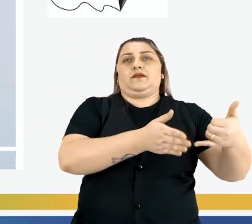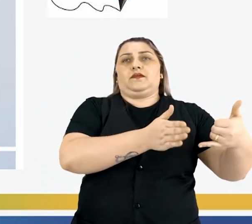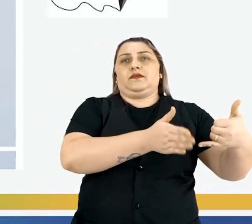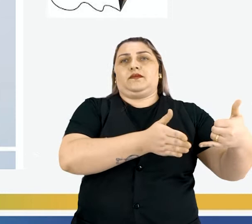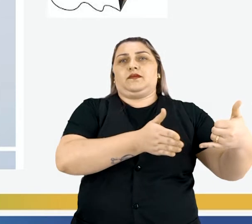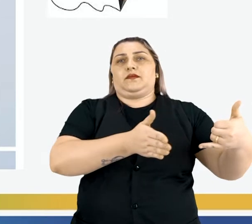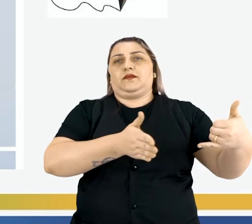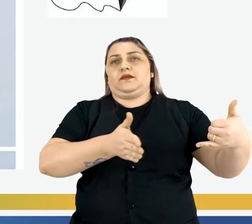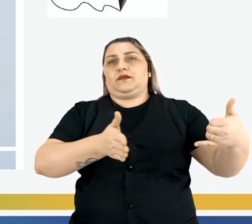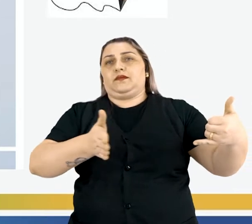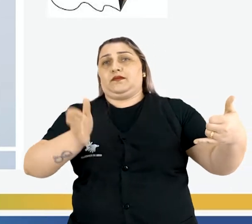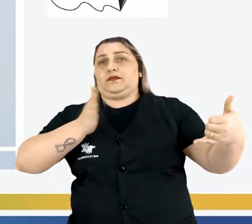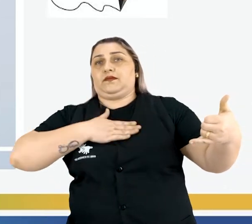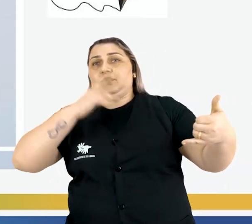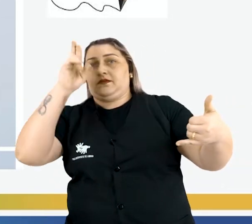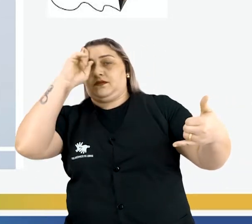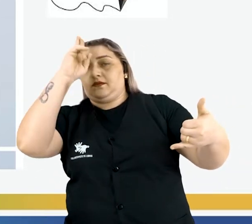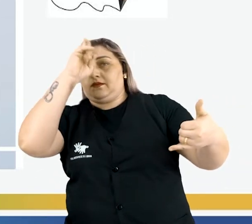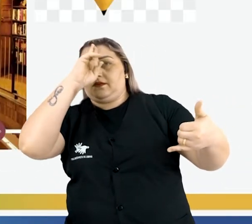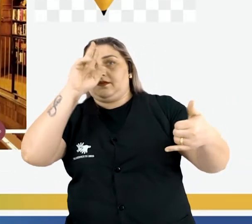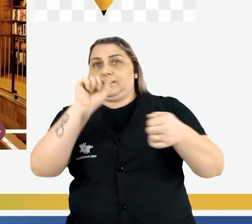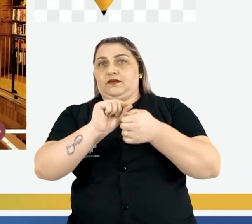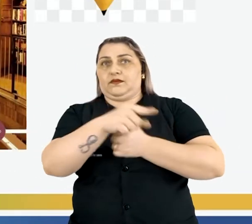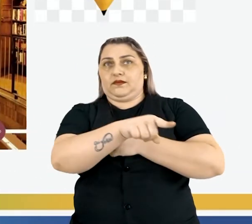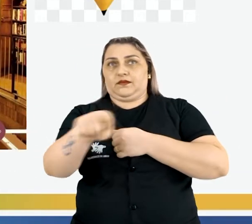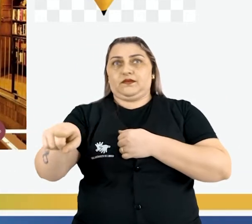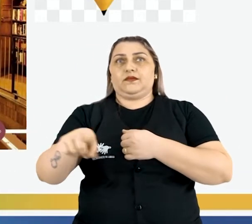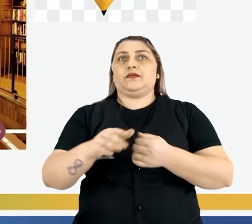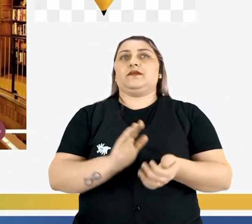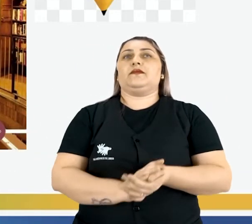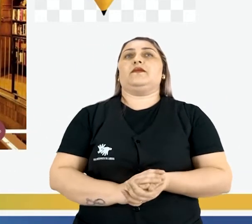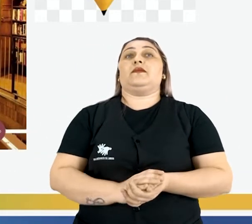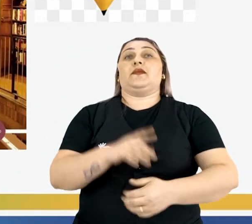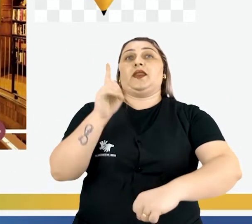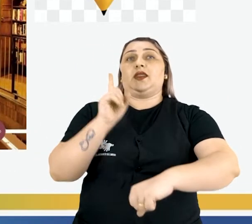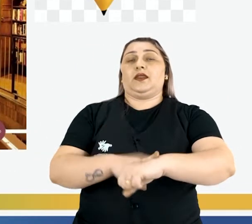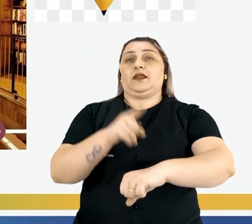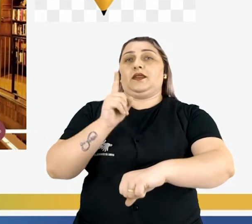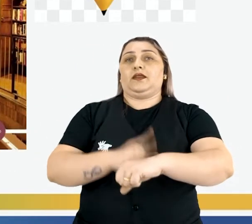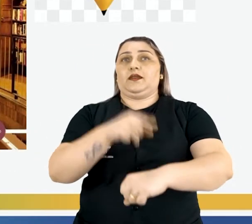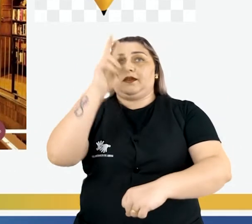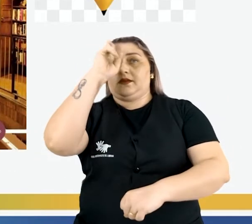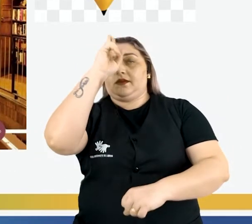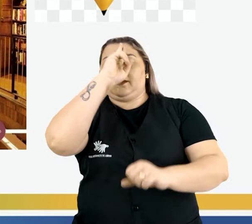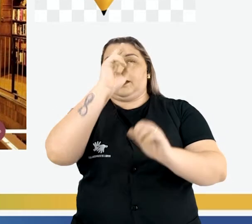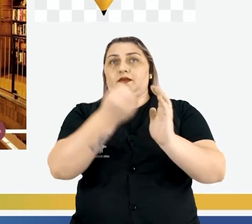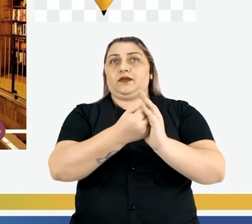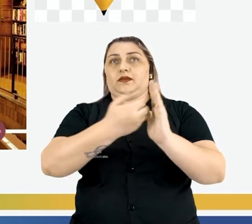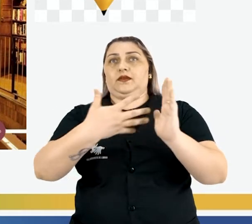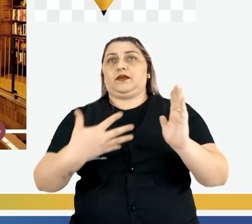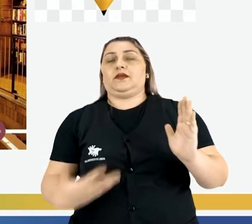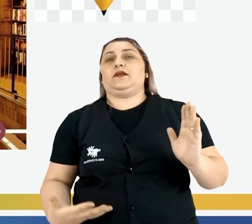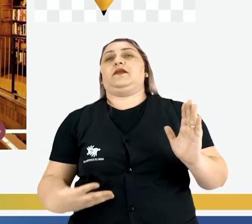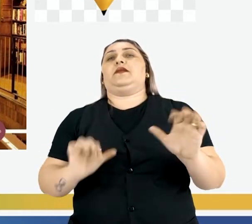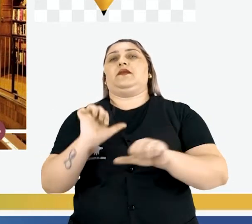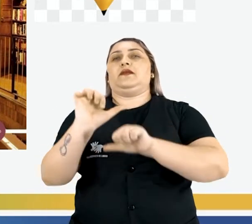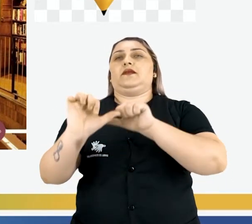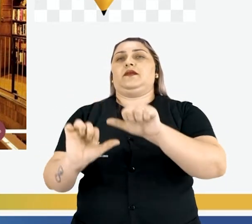minha história, depois vocês vão fazer a de vocês. O tempo histórico é caracterizado